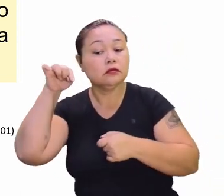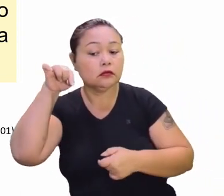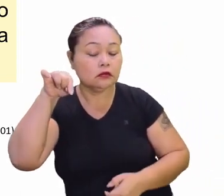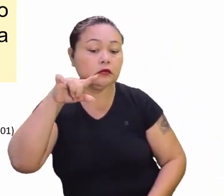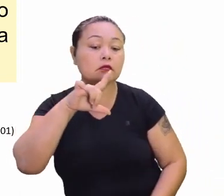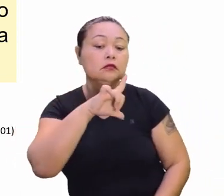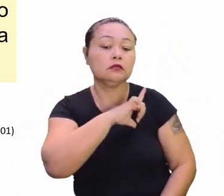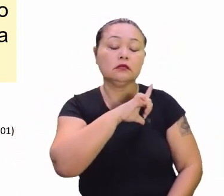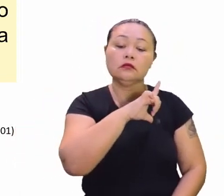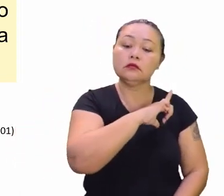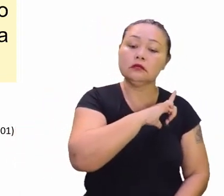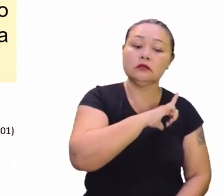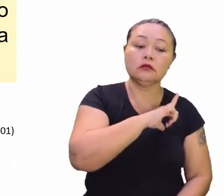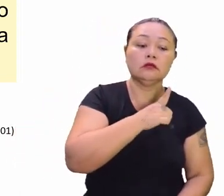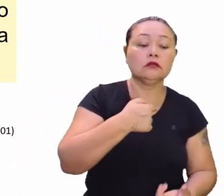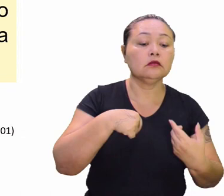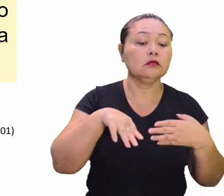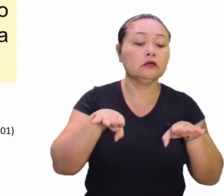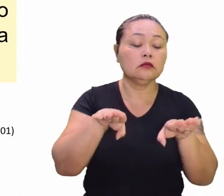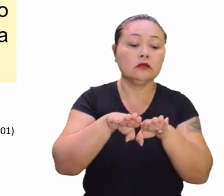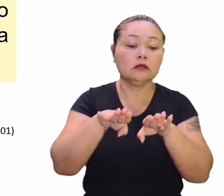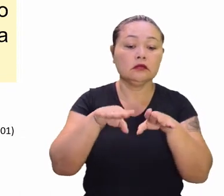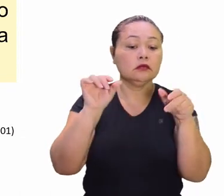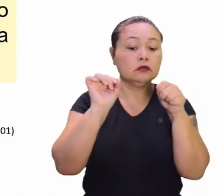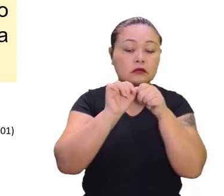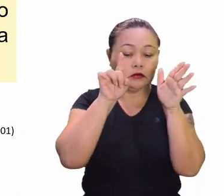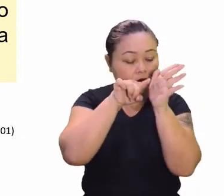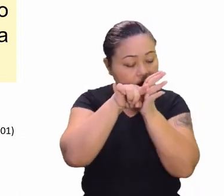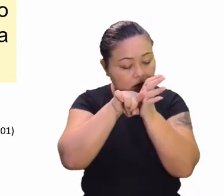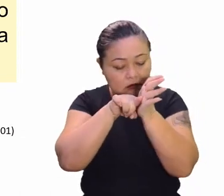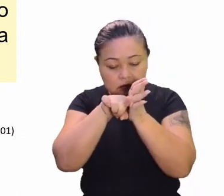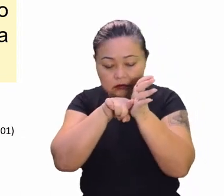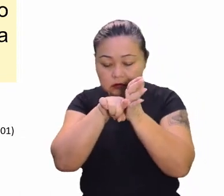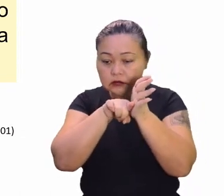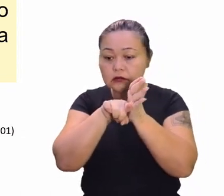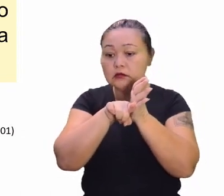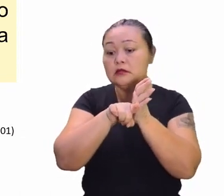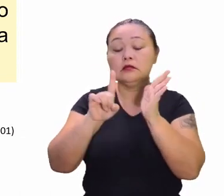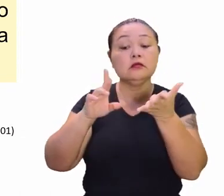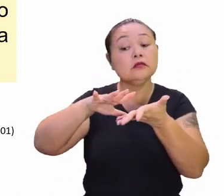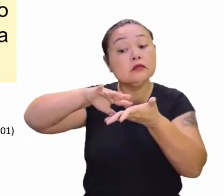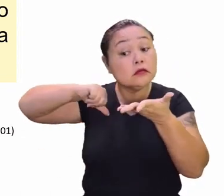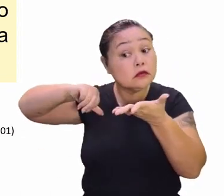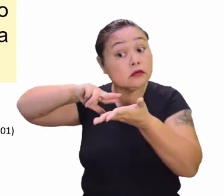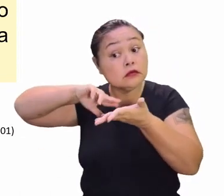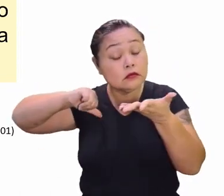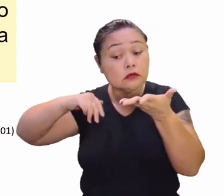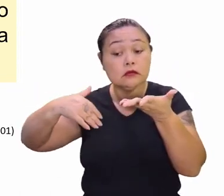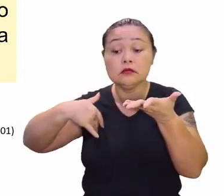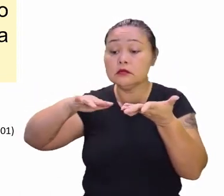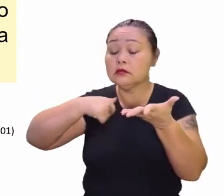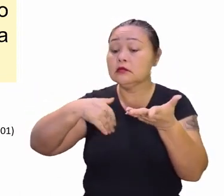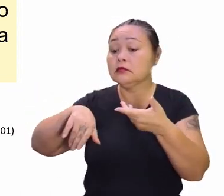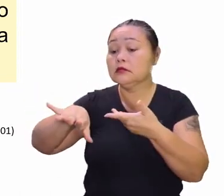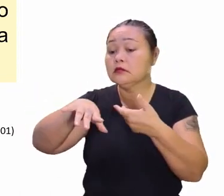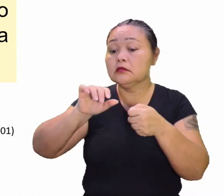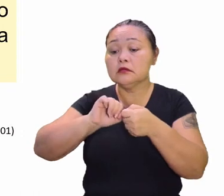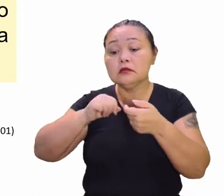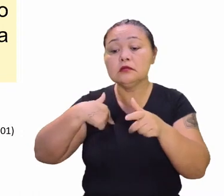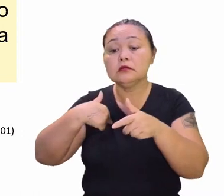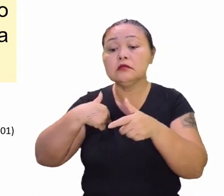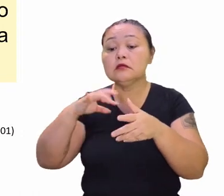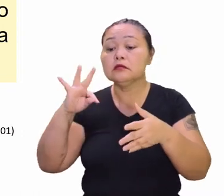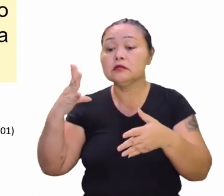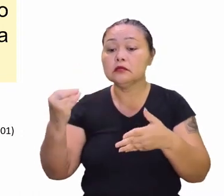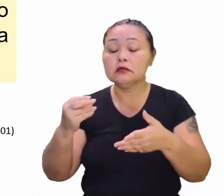nelas existentes, como também a realização de pesquisa. Não pode extrair nada, não pode trabalhar parcialmente,